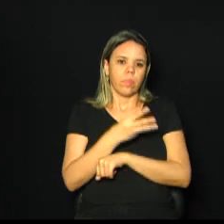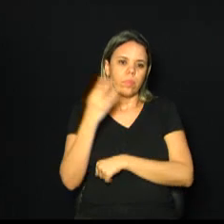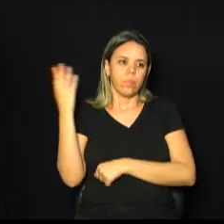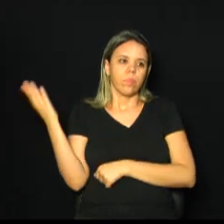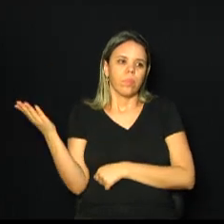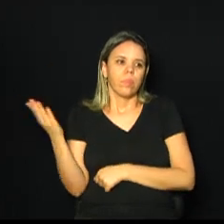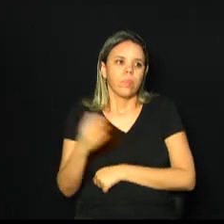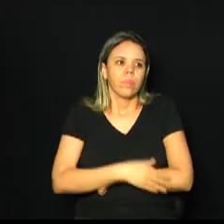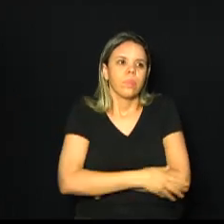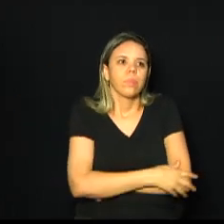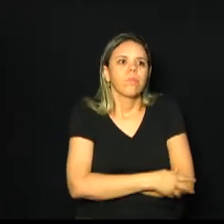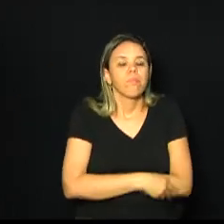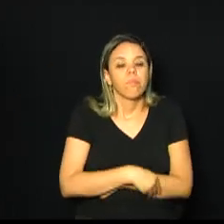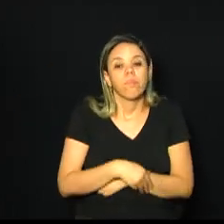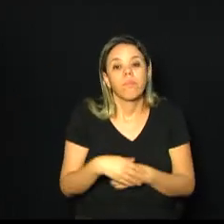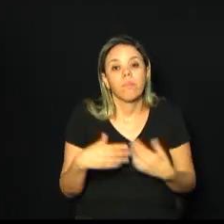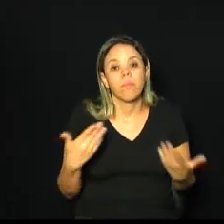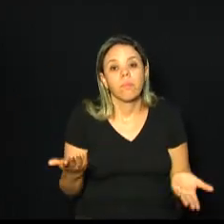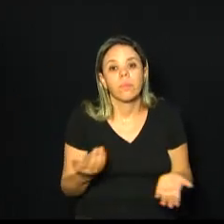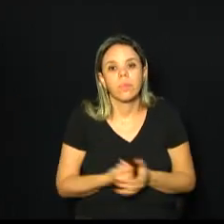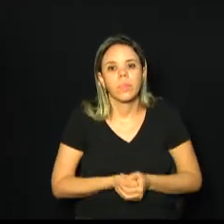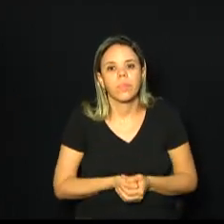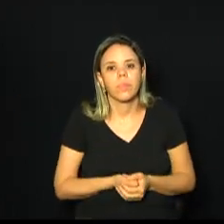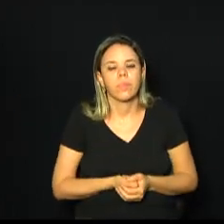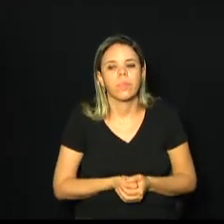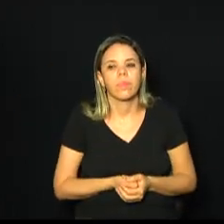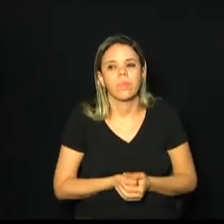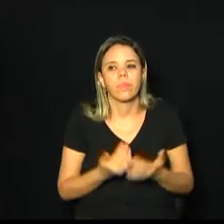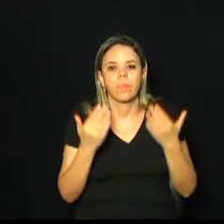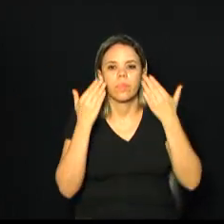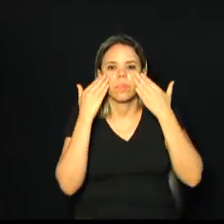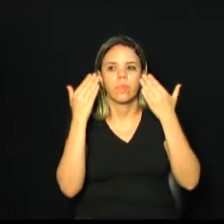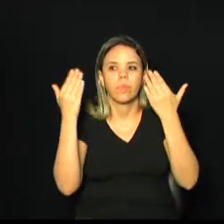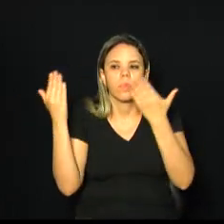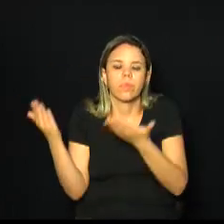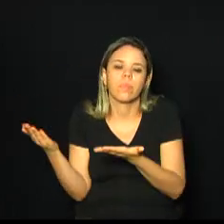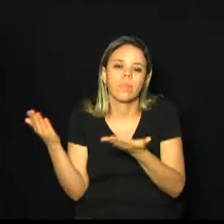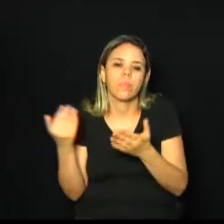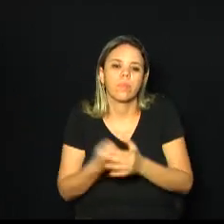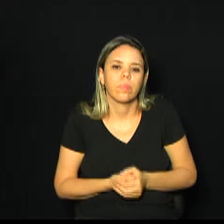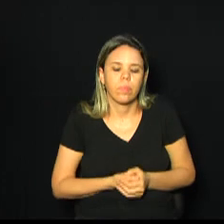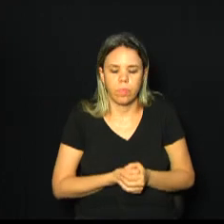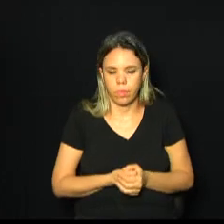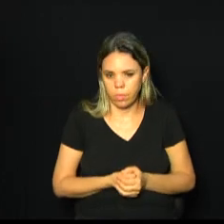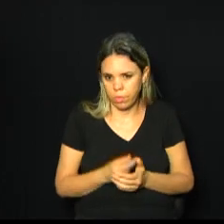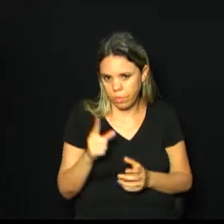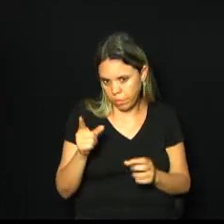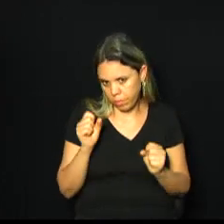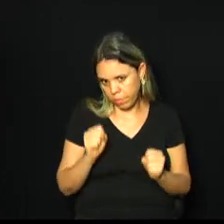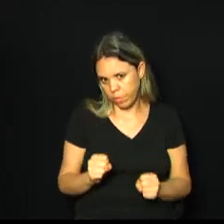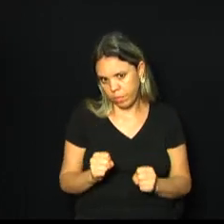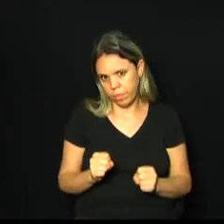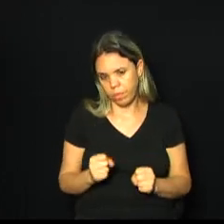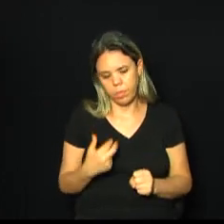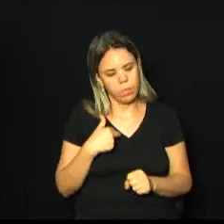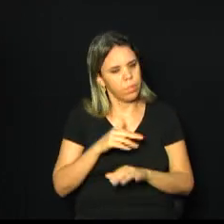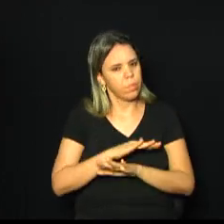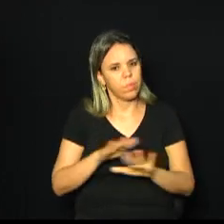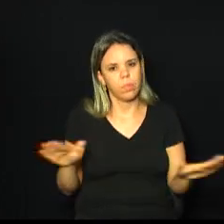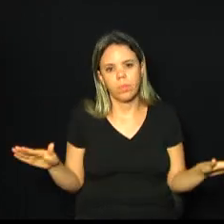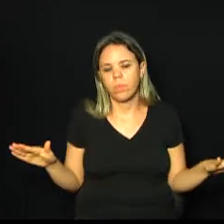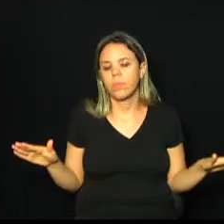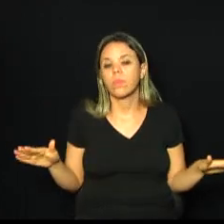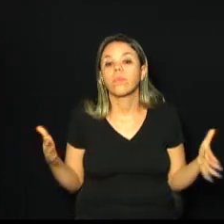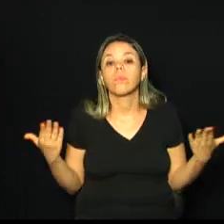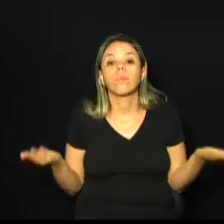WhatsApp. Ou seja, está exposto. Você pode? Não, não pode mais. E aí,